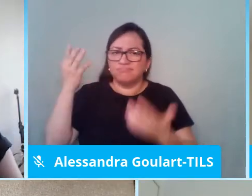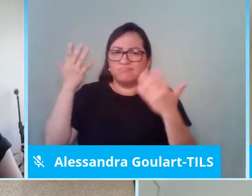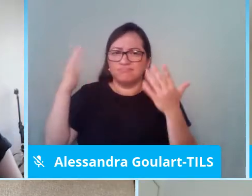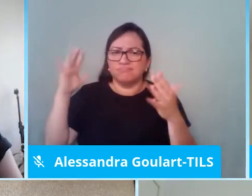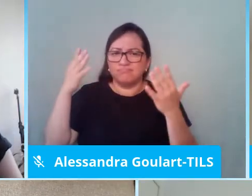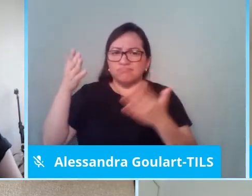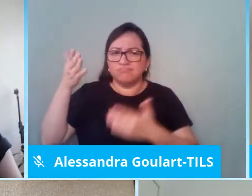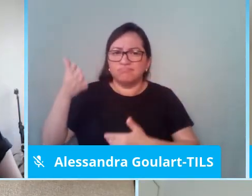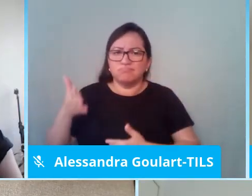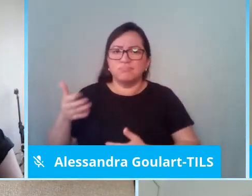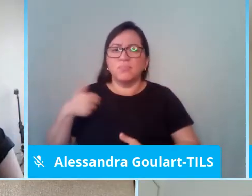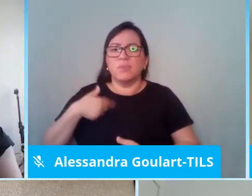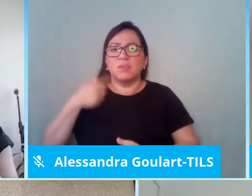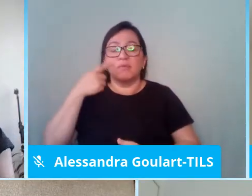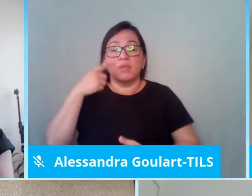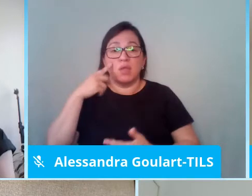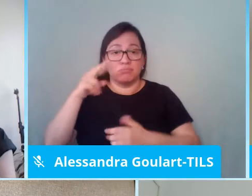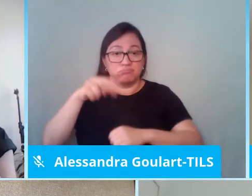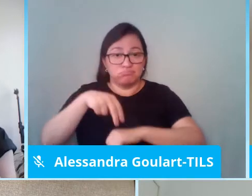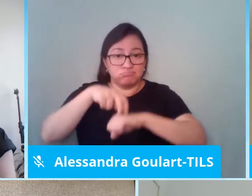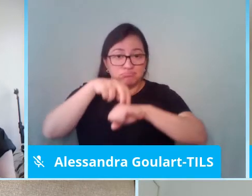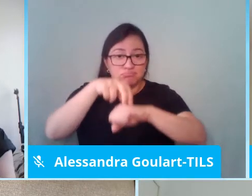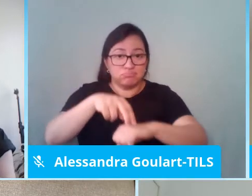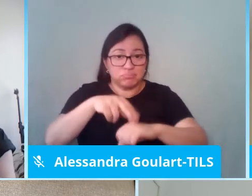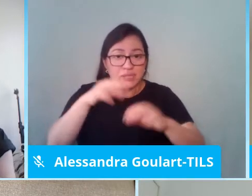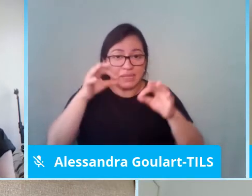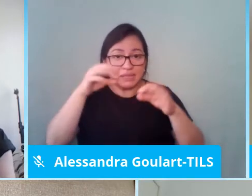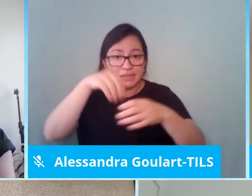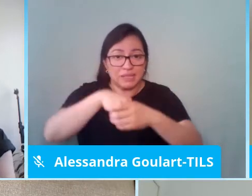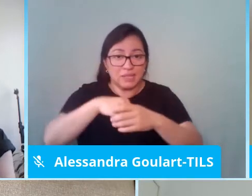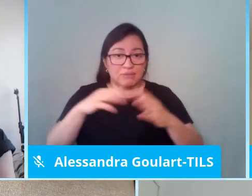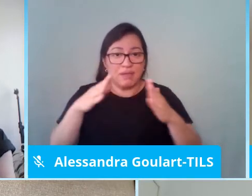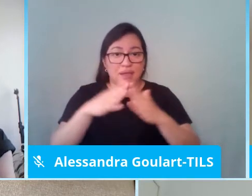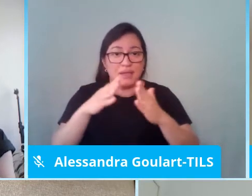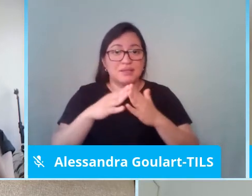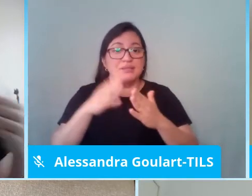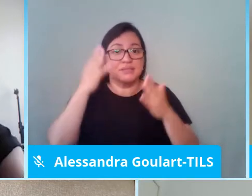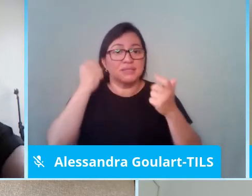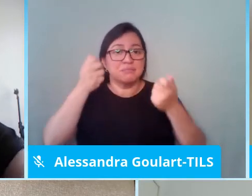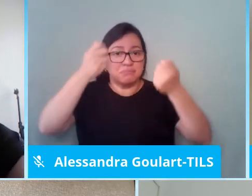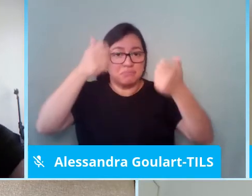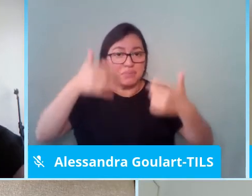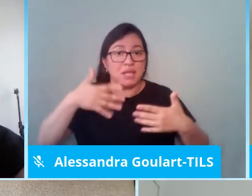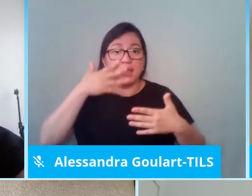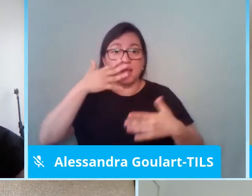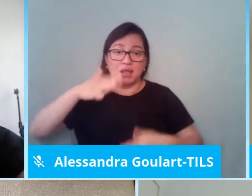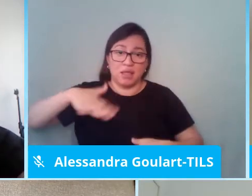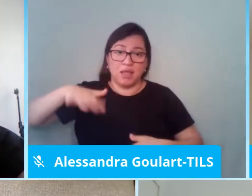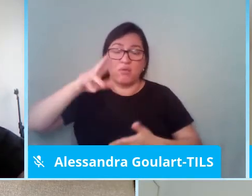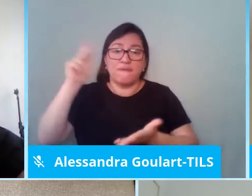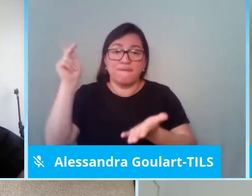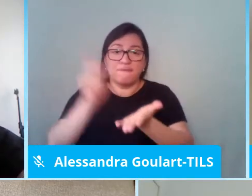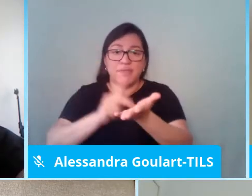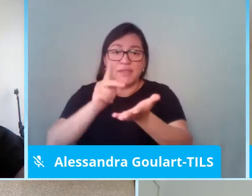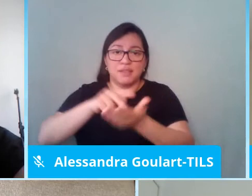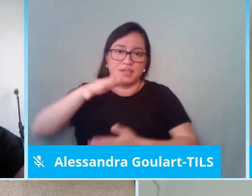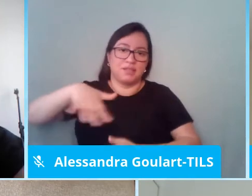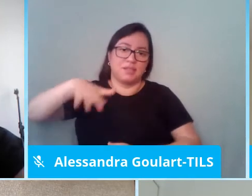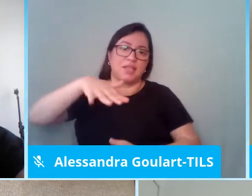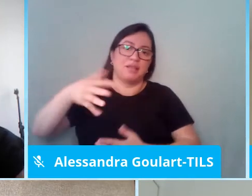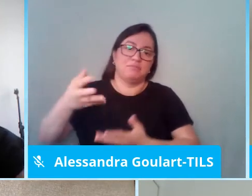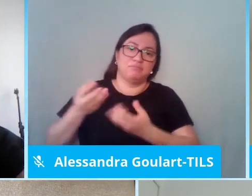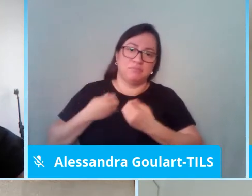poder ver, porque está lá, está vendo, sabe a realidade, de poder trazer essas coisas para a equipe de saúde, para que já chegue com um